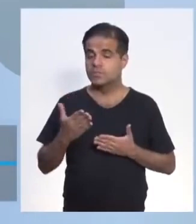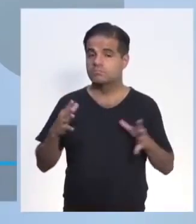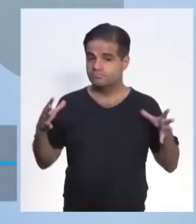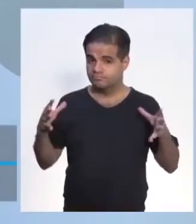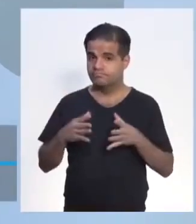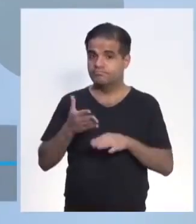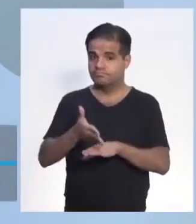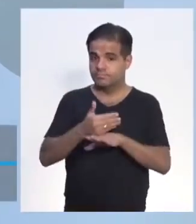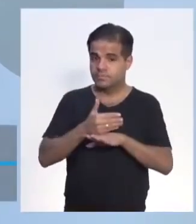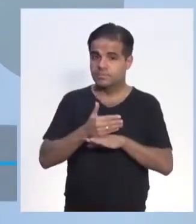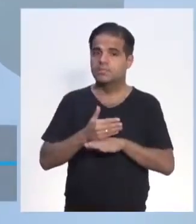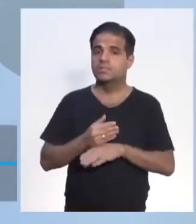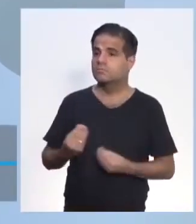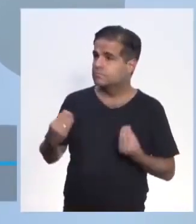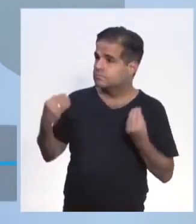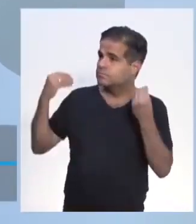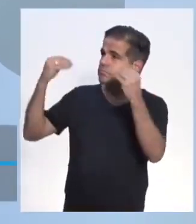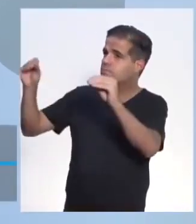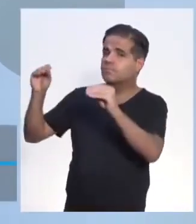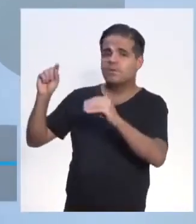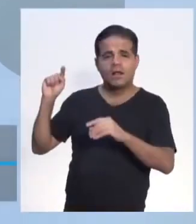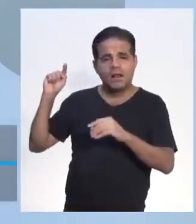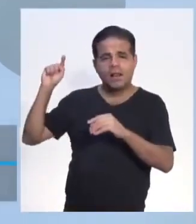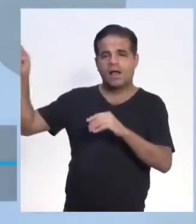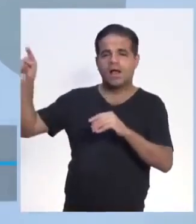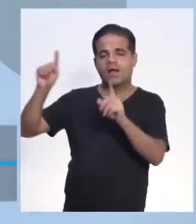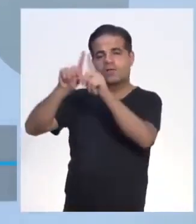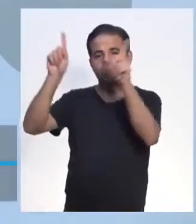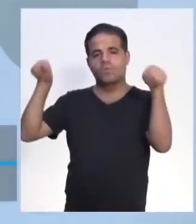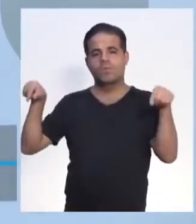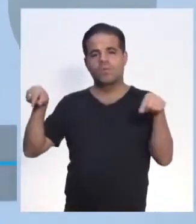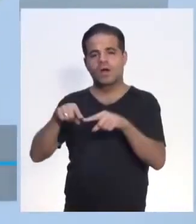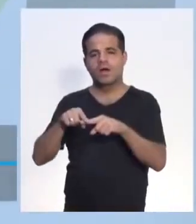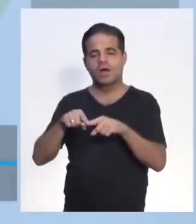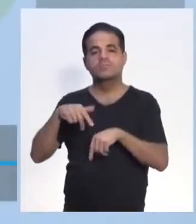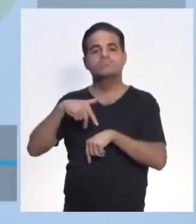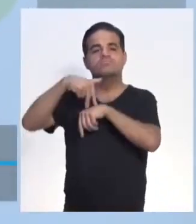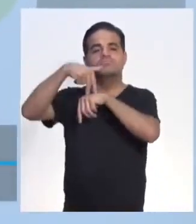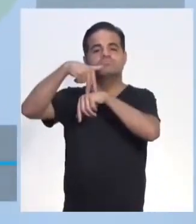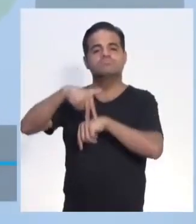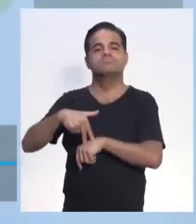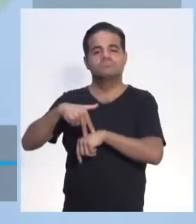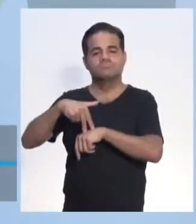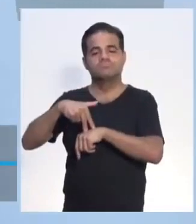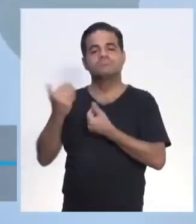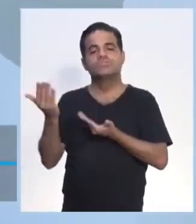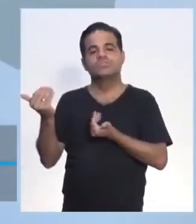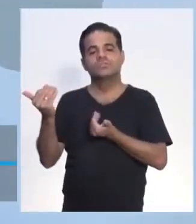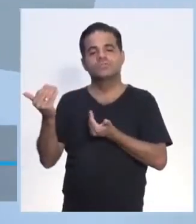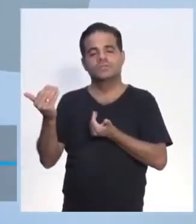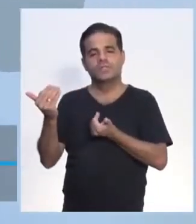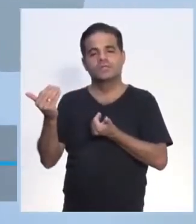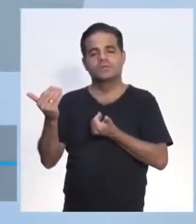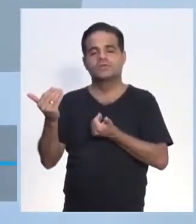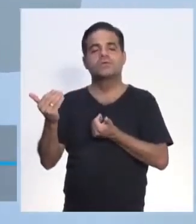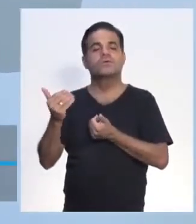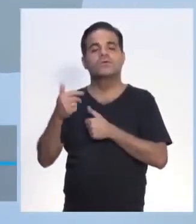aqui adiantar e já colocar lá no quadro Protagonismo Juvenil, para